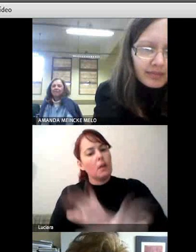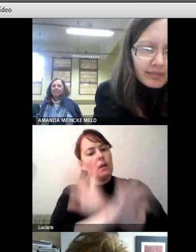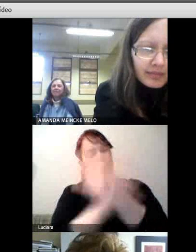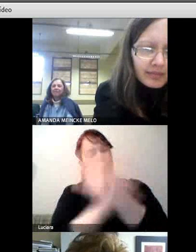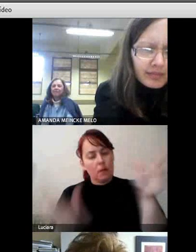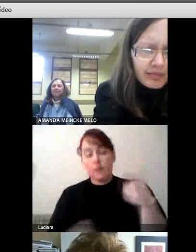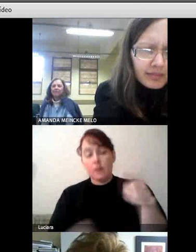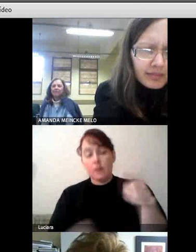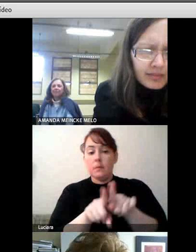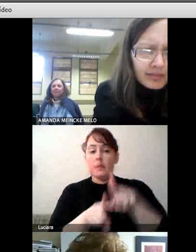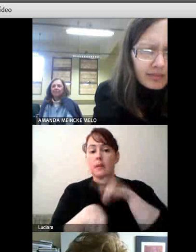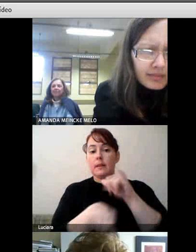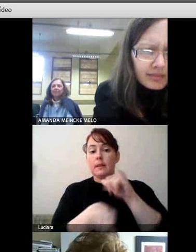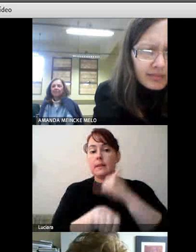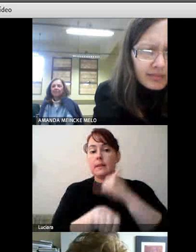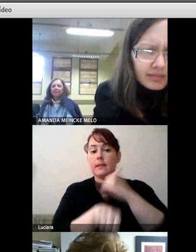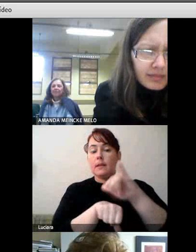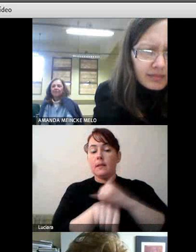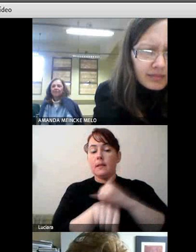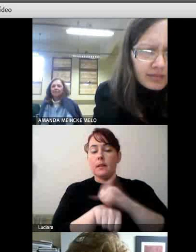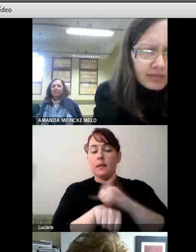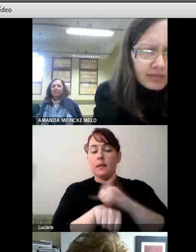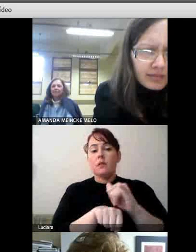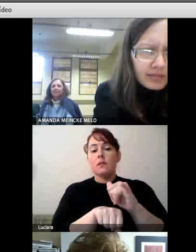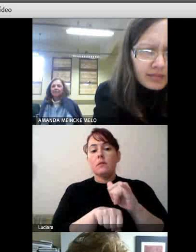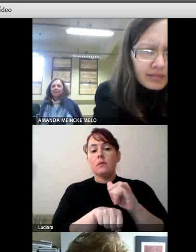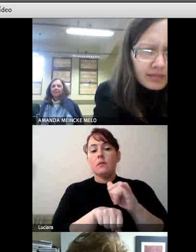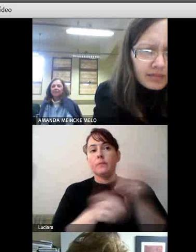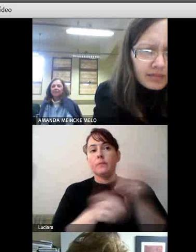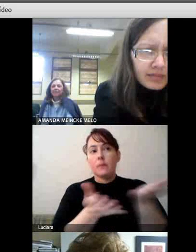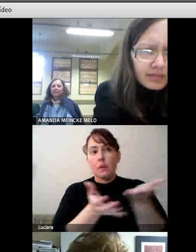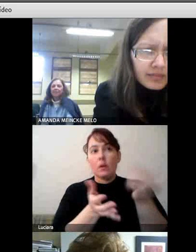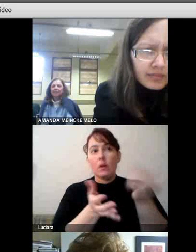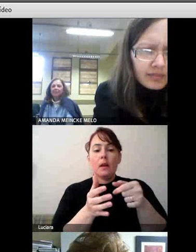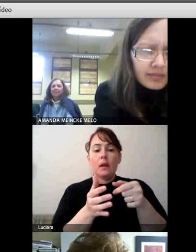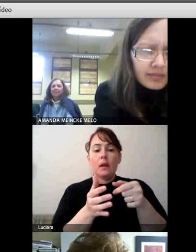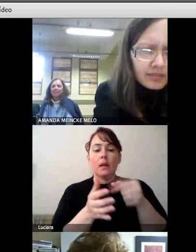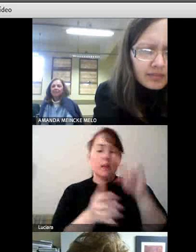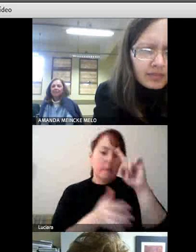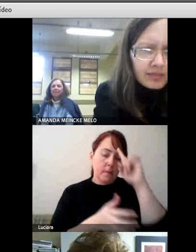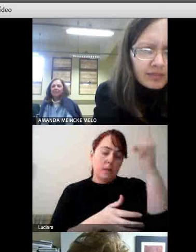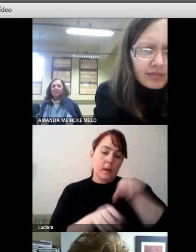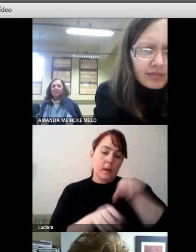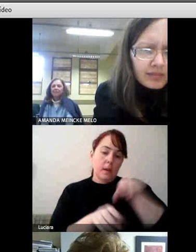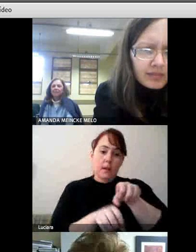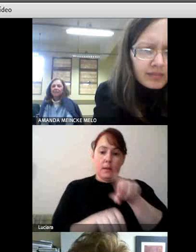Bom. Se não existe curiosidade em procura espontânea da informação, tem que ser uma subida